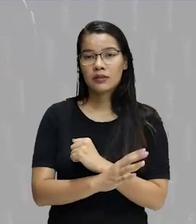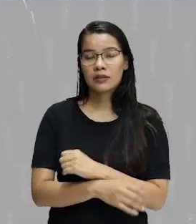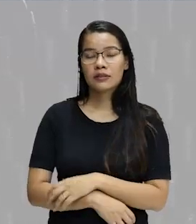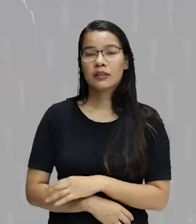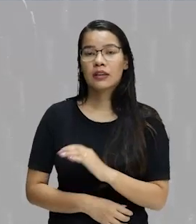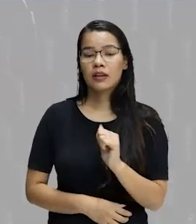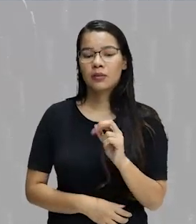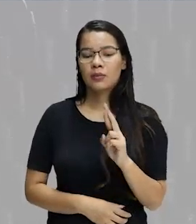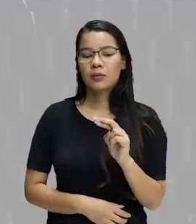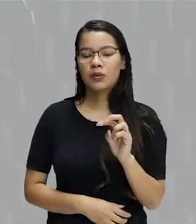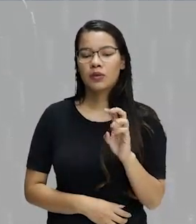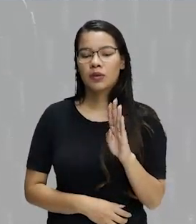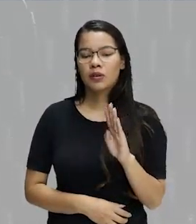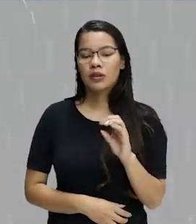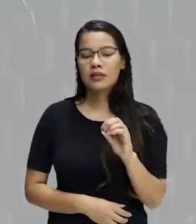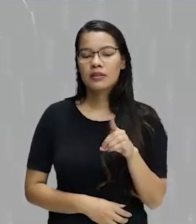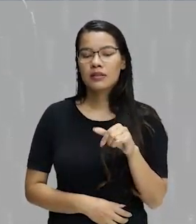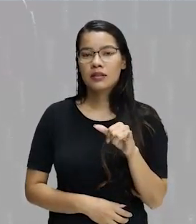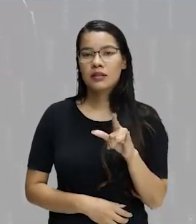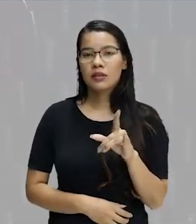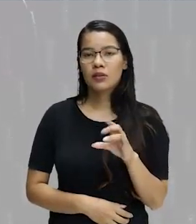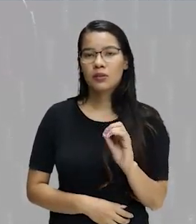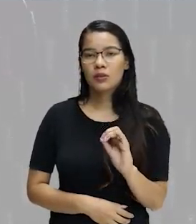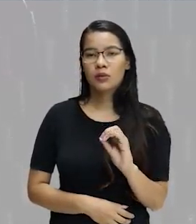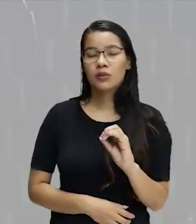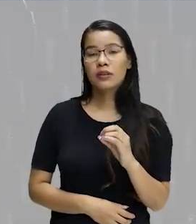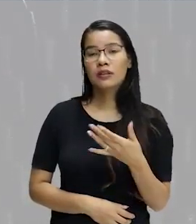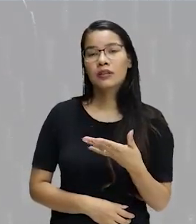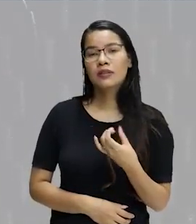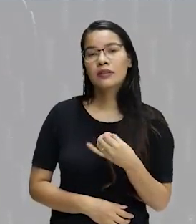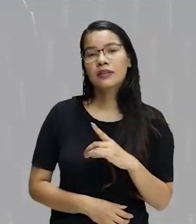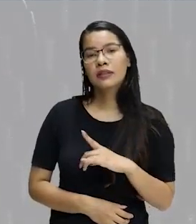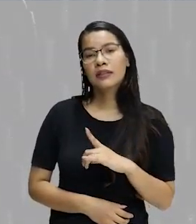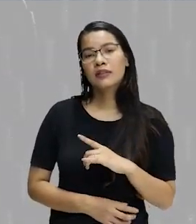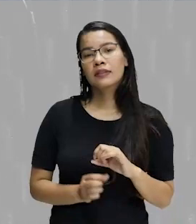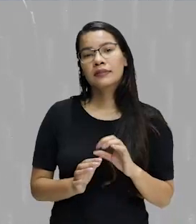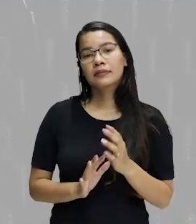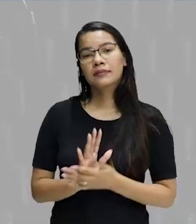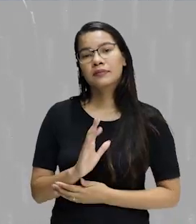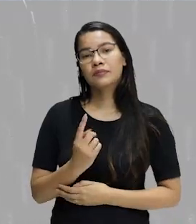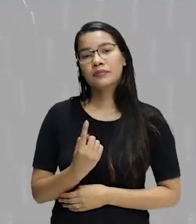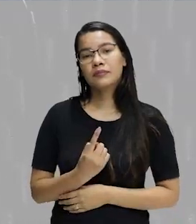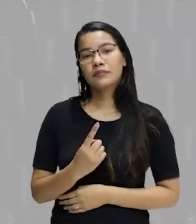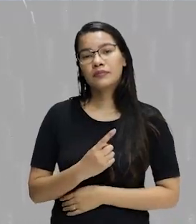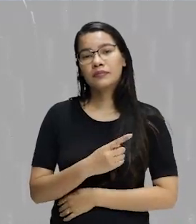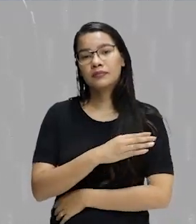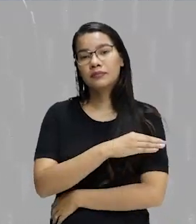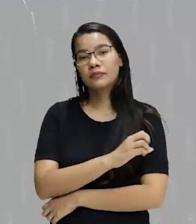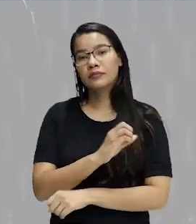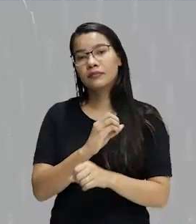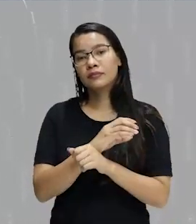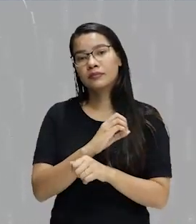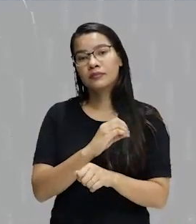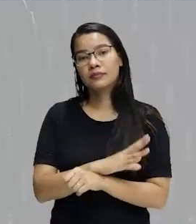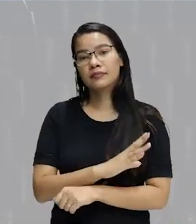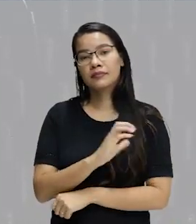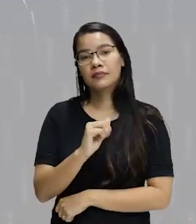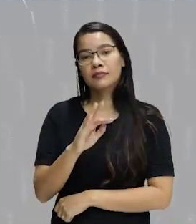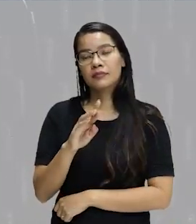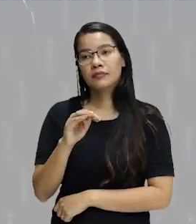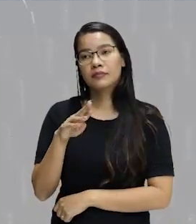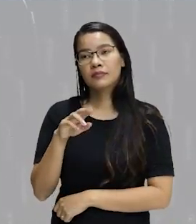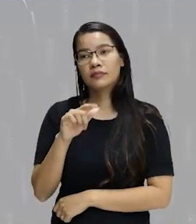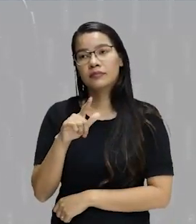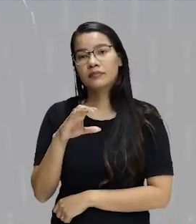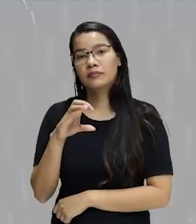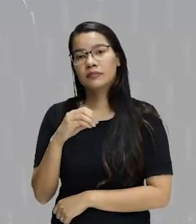carboxílico, certo? Então, se houve a formação de um ácido carboxílico, turminha, estamos diante de